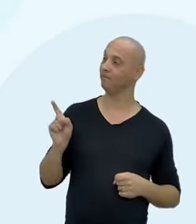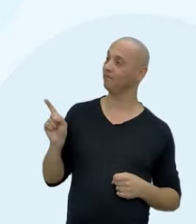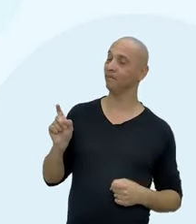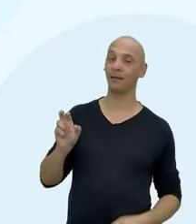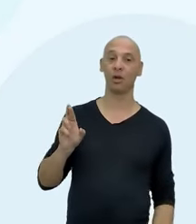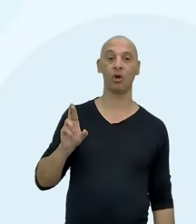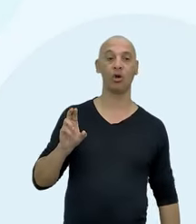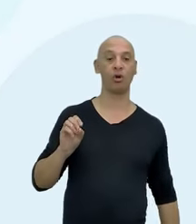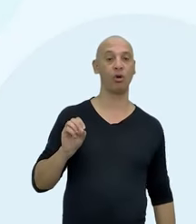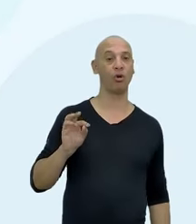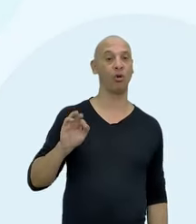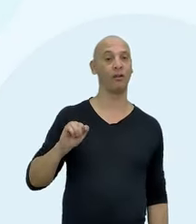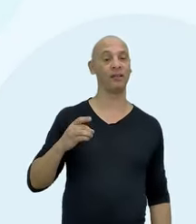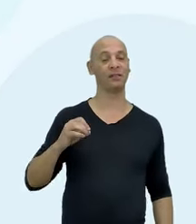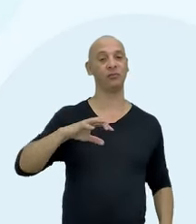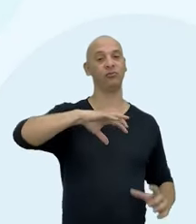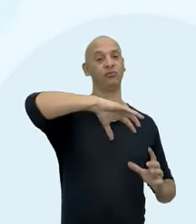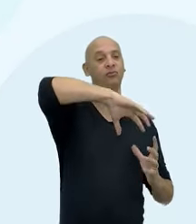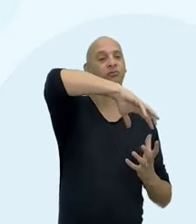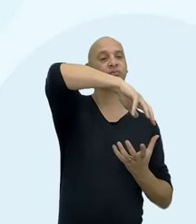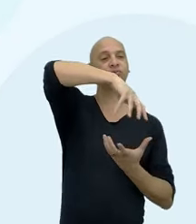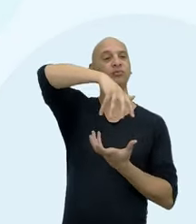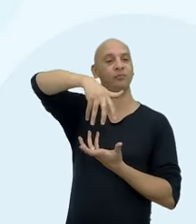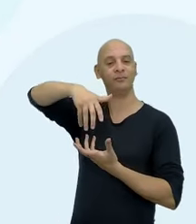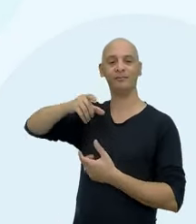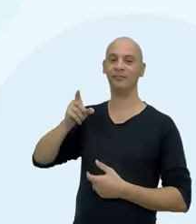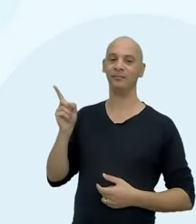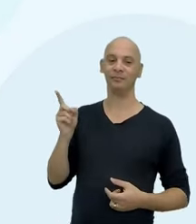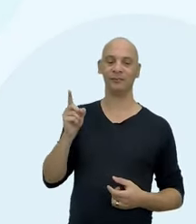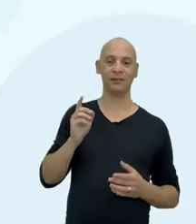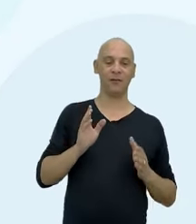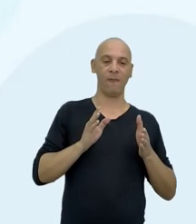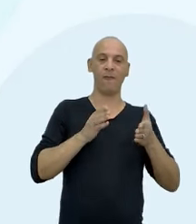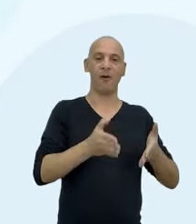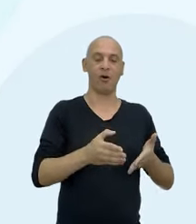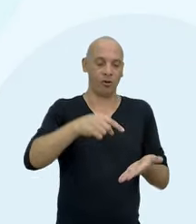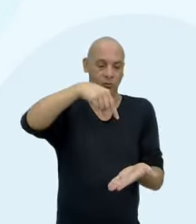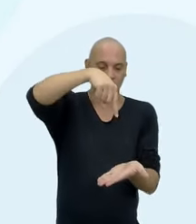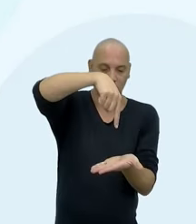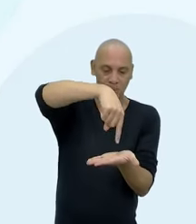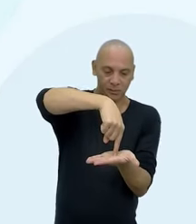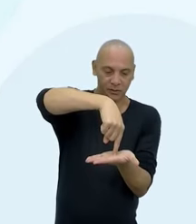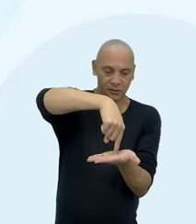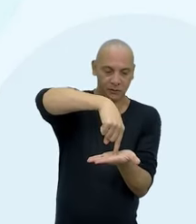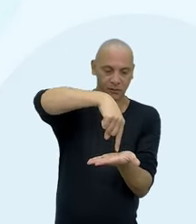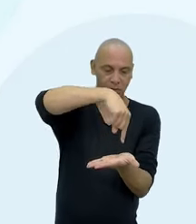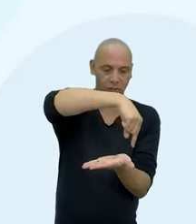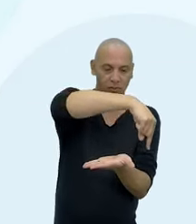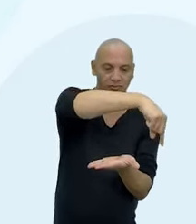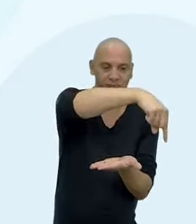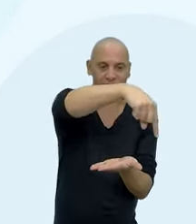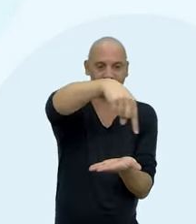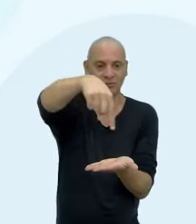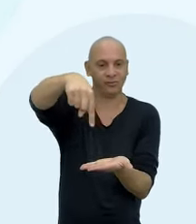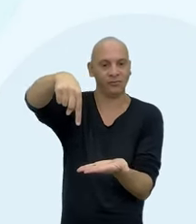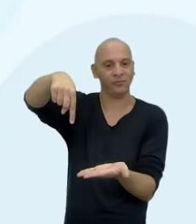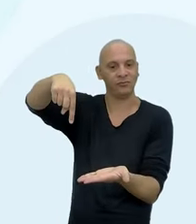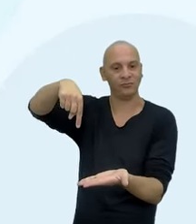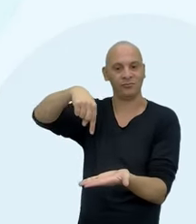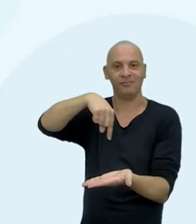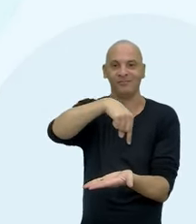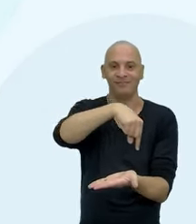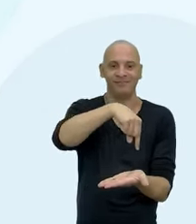rotação ela está relacionada a um ponto Central quando nós rotacionamos uma figura